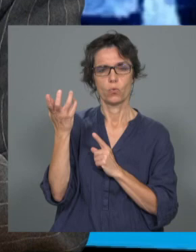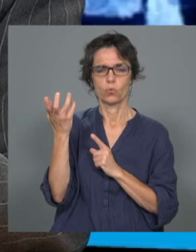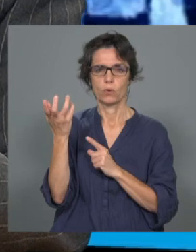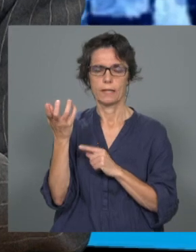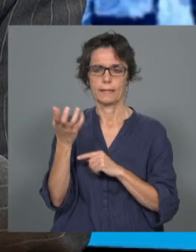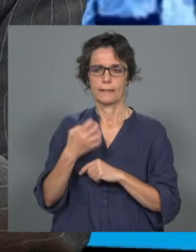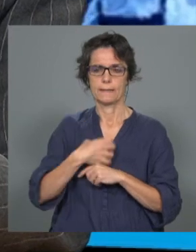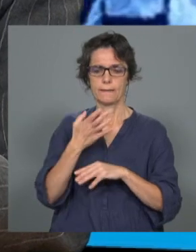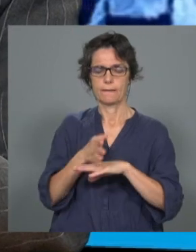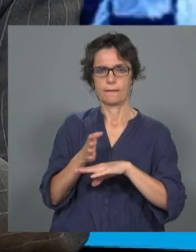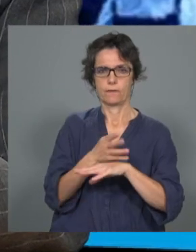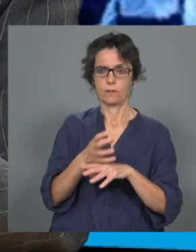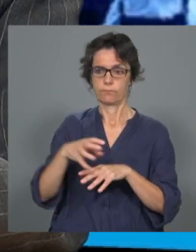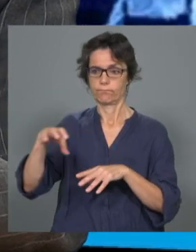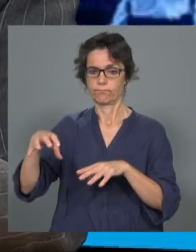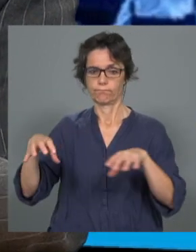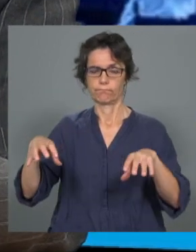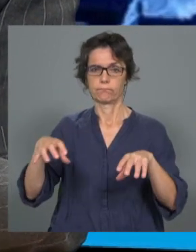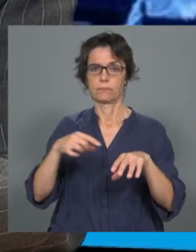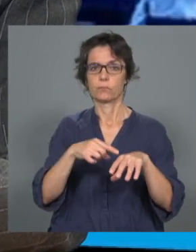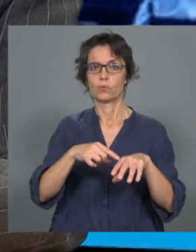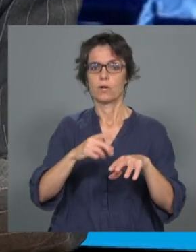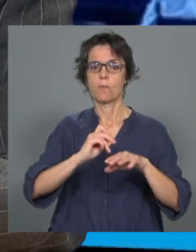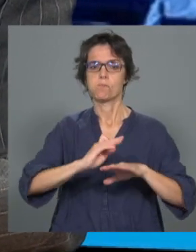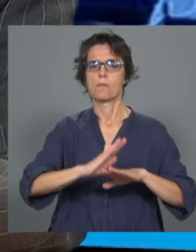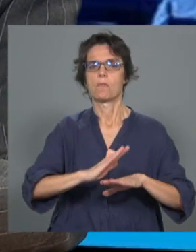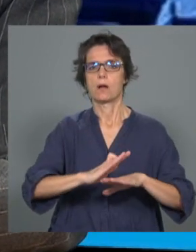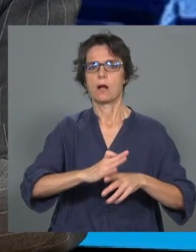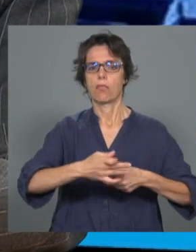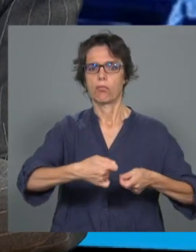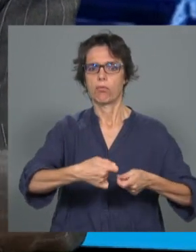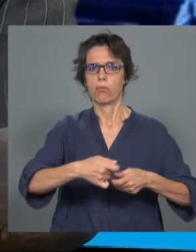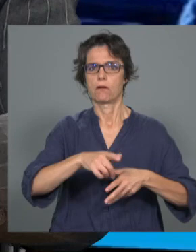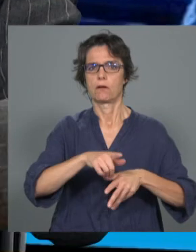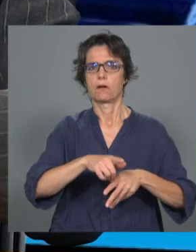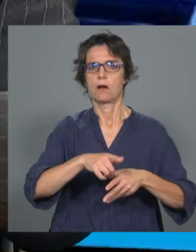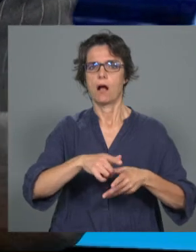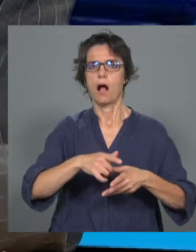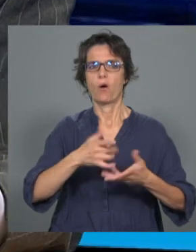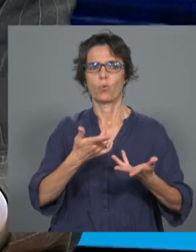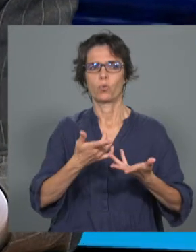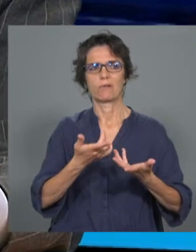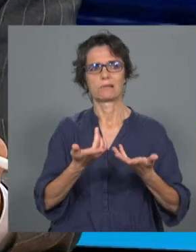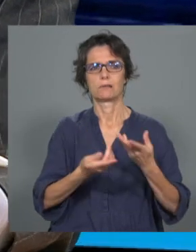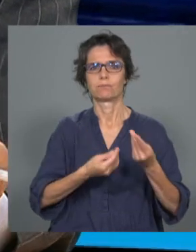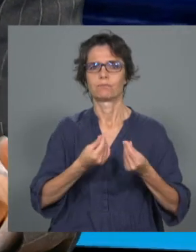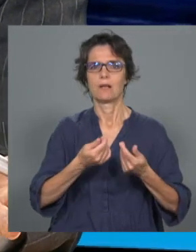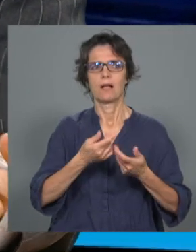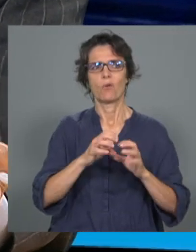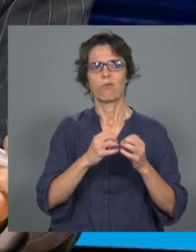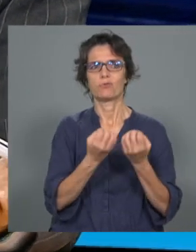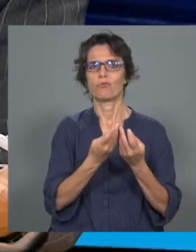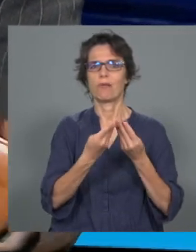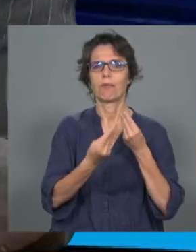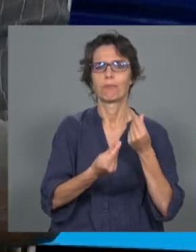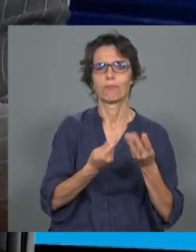polos. Os apelos à estagnação, ao consumo, ao aburguesamento social, que hoje